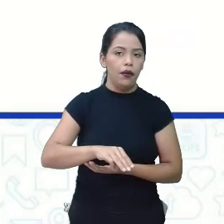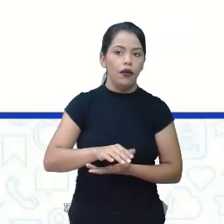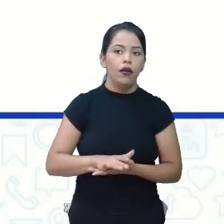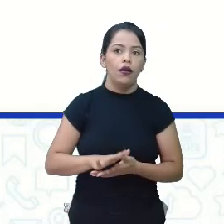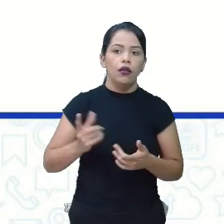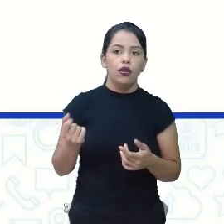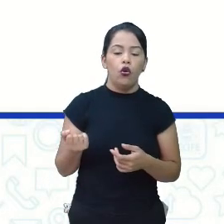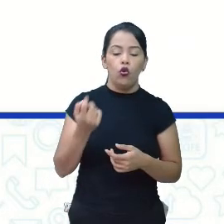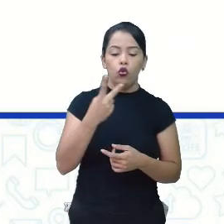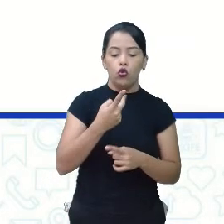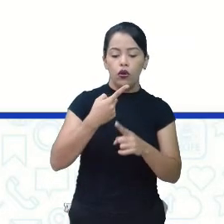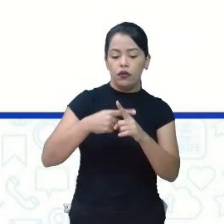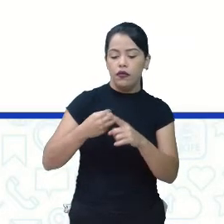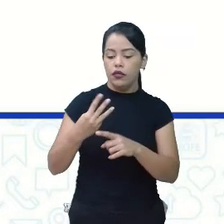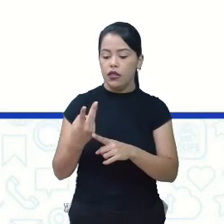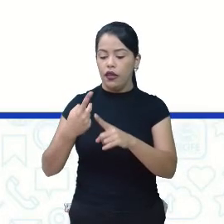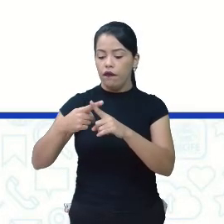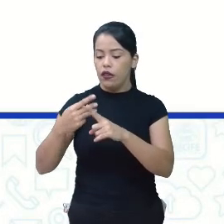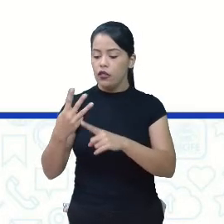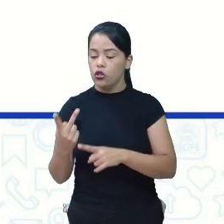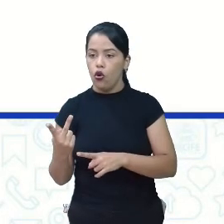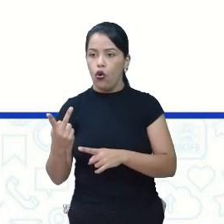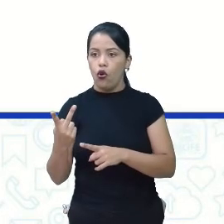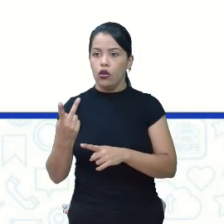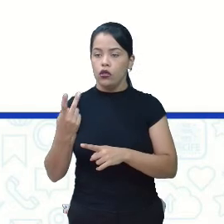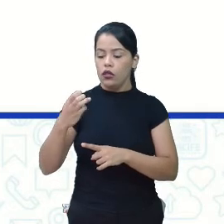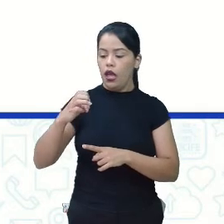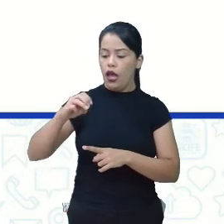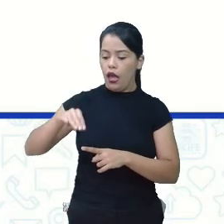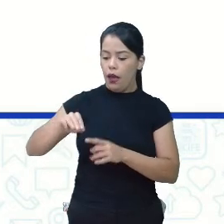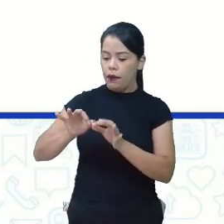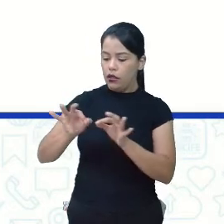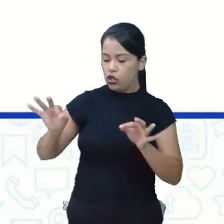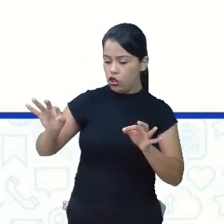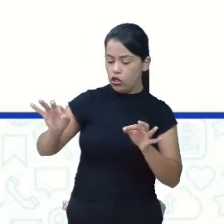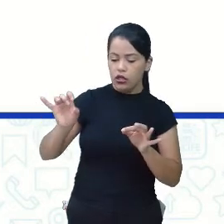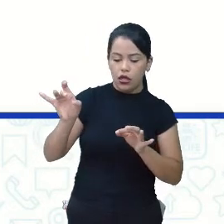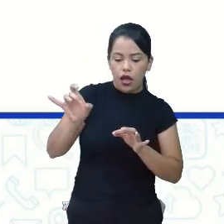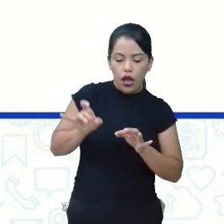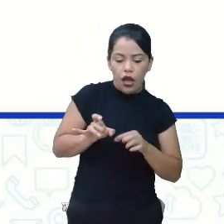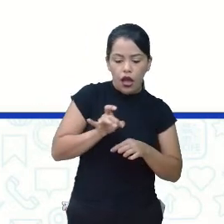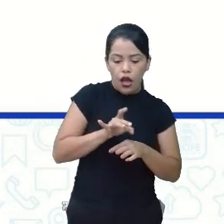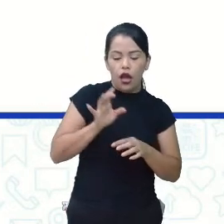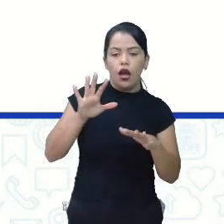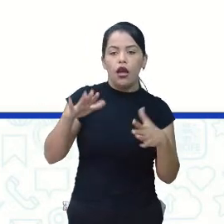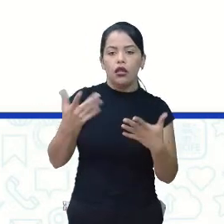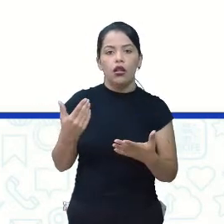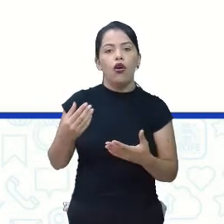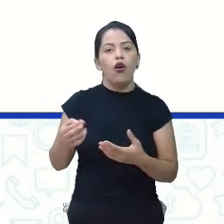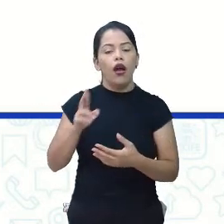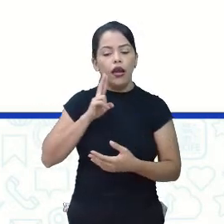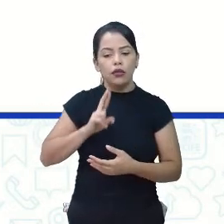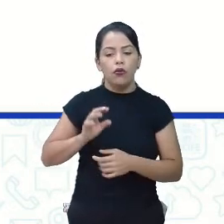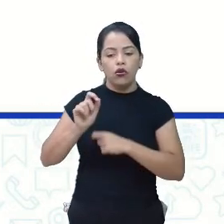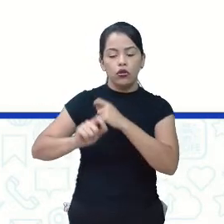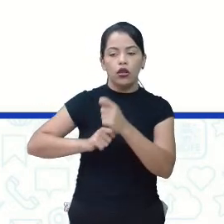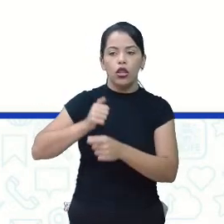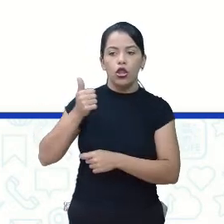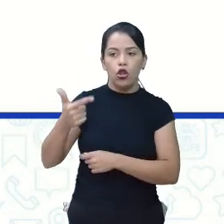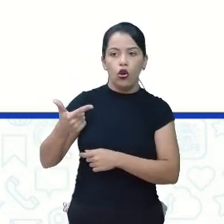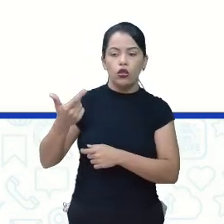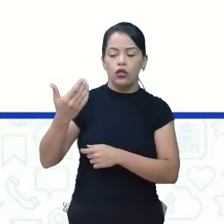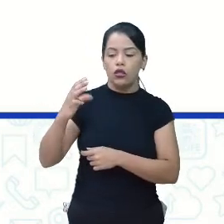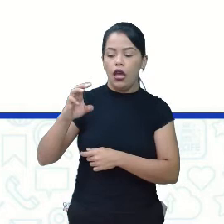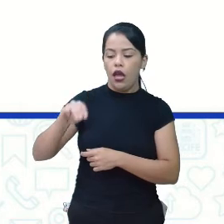vezes 3 vezes 2 centímetros de distância em cada uma das dimensões vai me dar 12